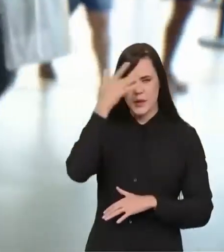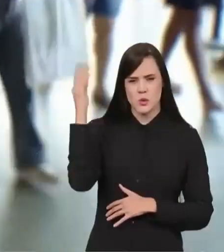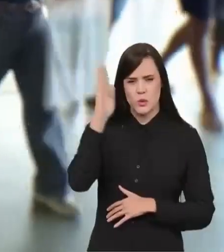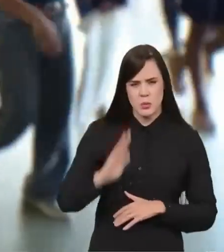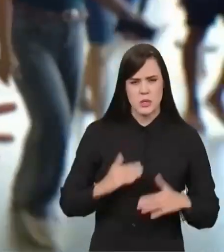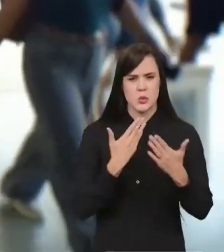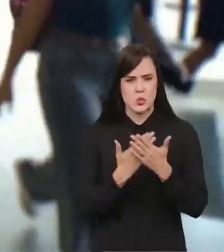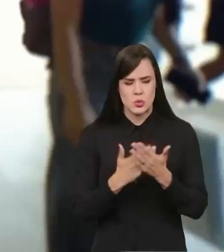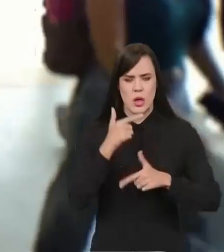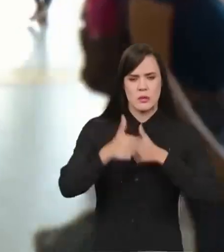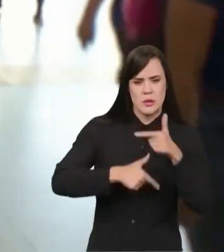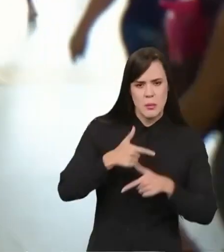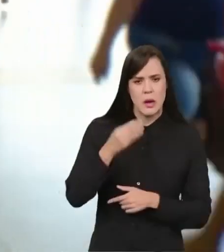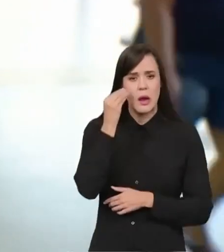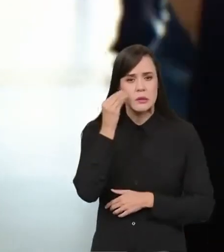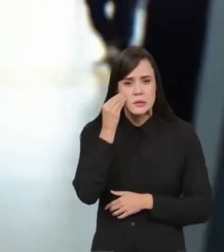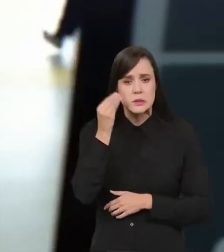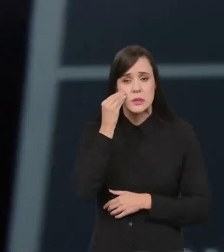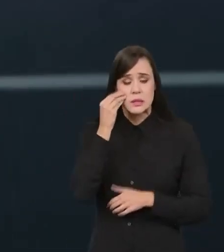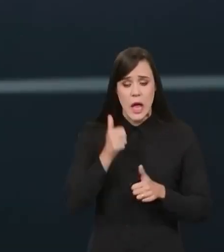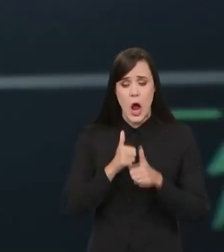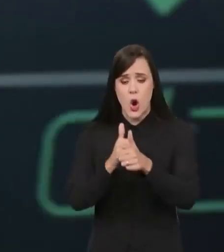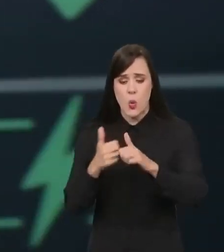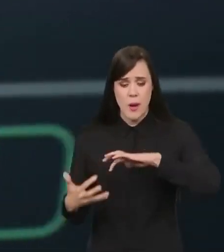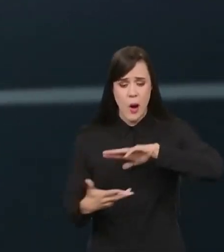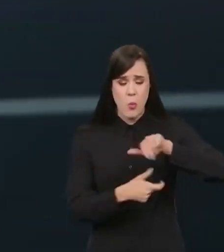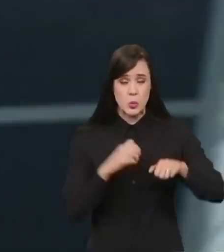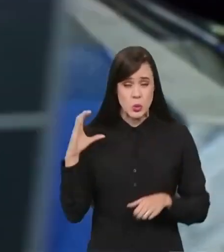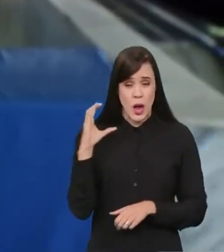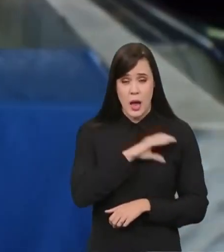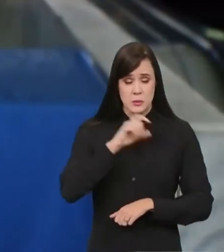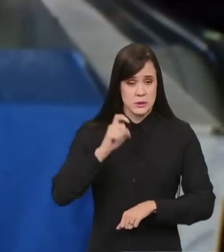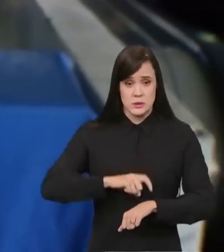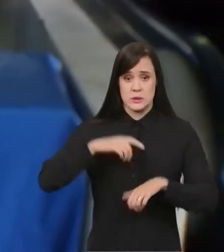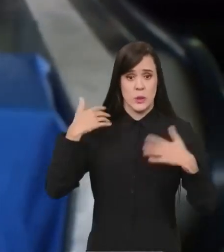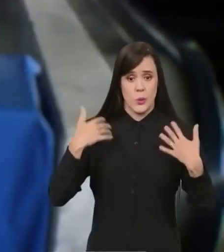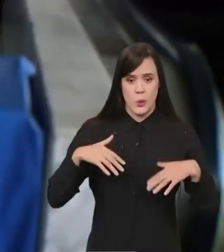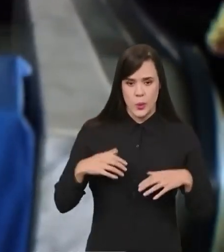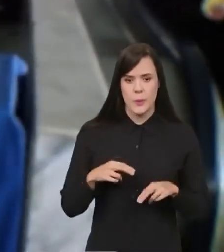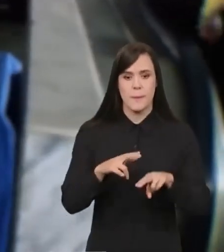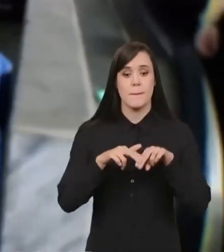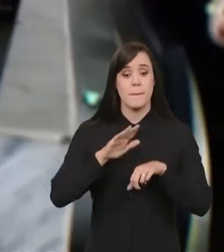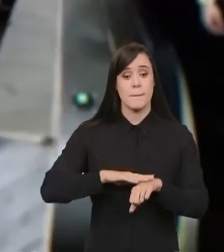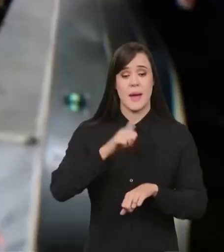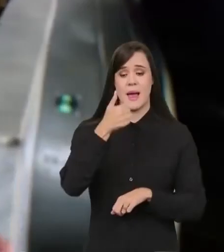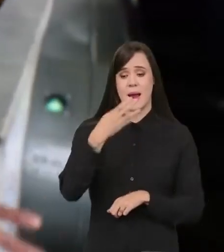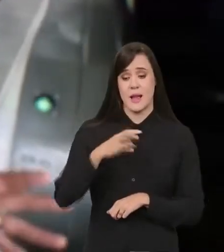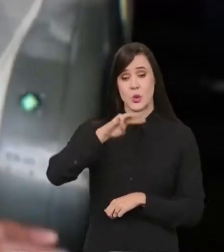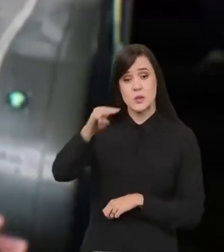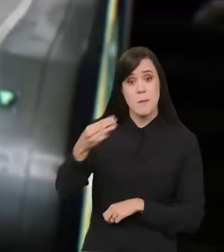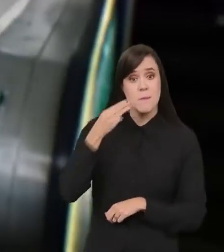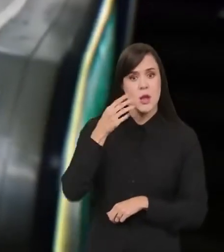produzir e tentar acompanhar o ritmo de um mundo cada vez mais acelerado. Entre eles estão mais de 14 milhões